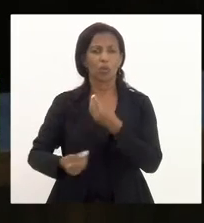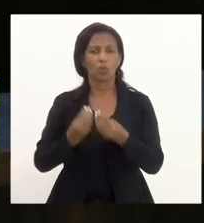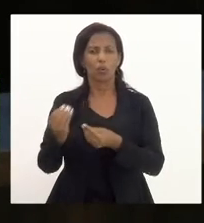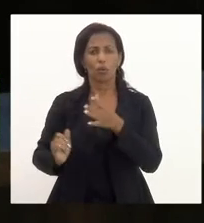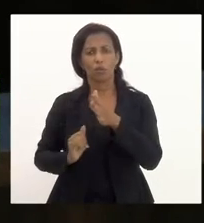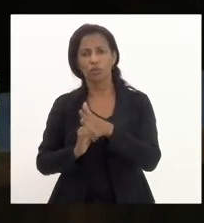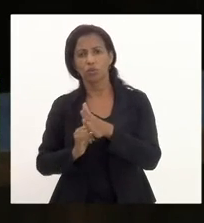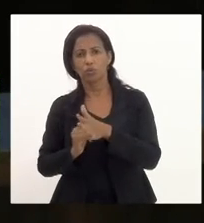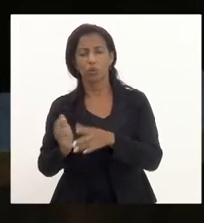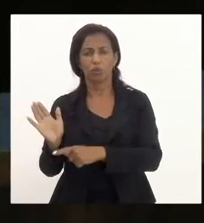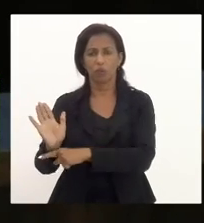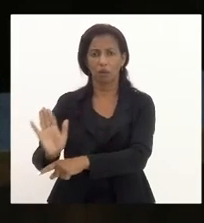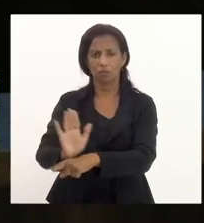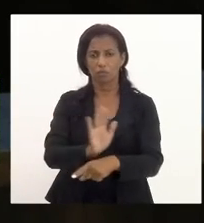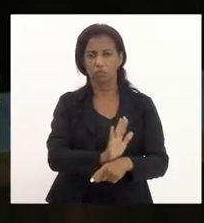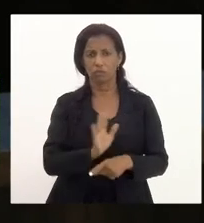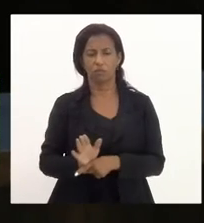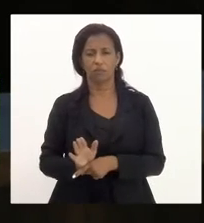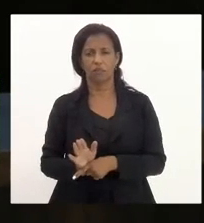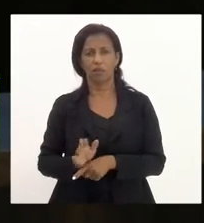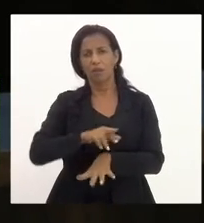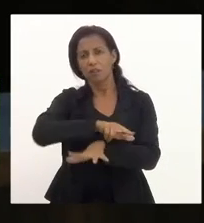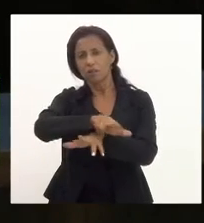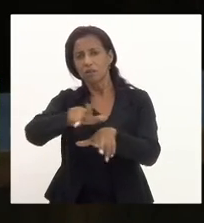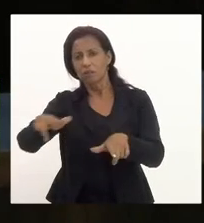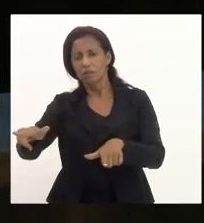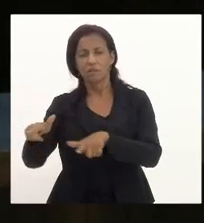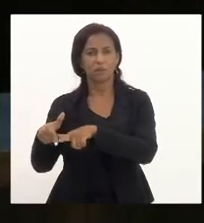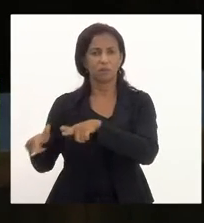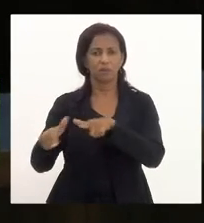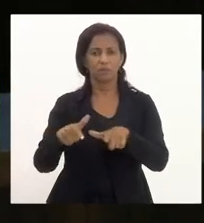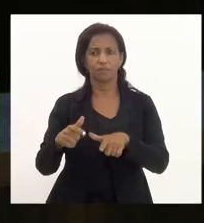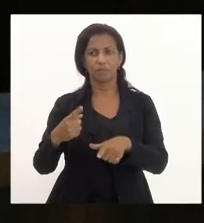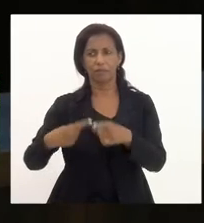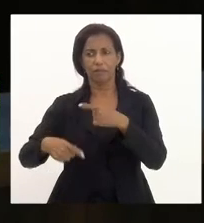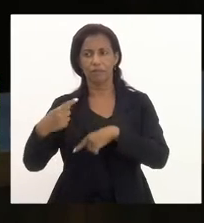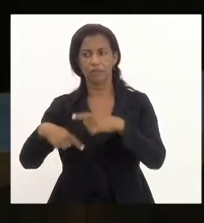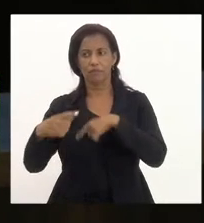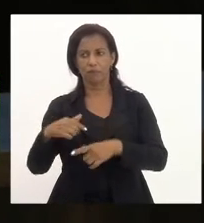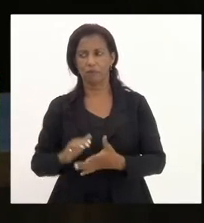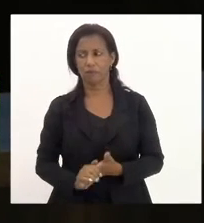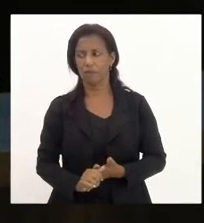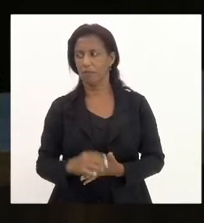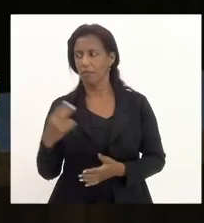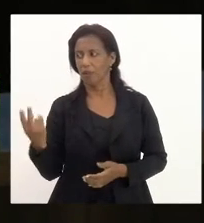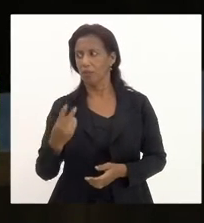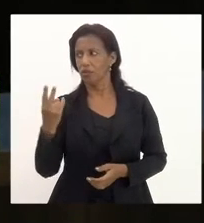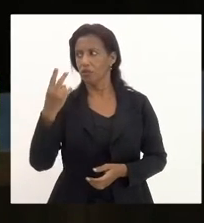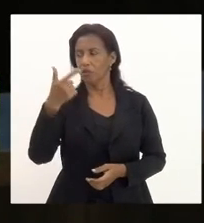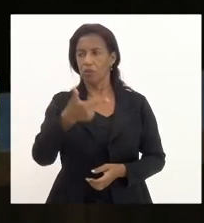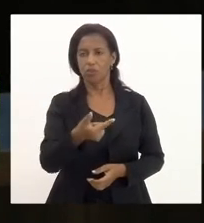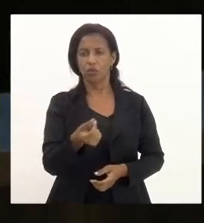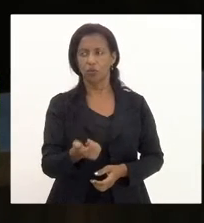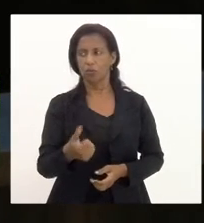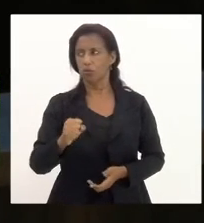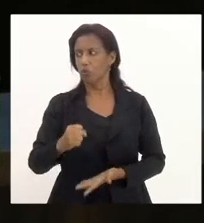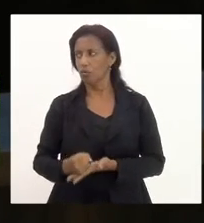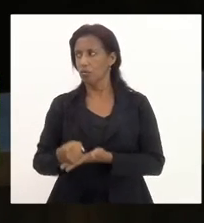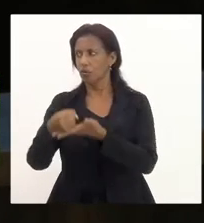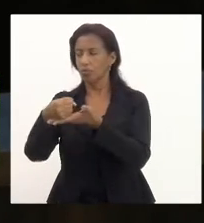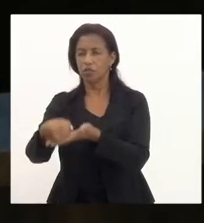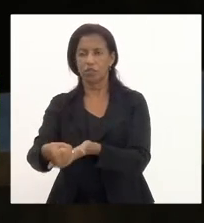instituição continuar prestando o seu serviço vários serviços se for retroagir aos valores de 2018 não se